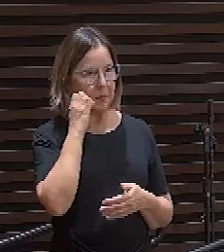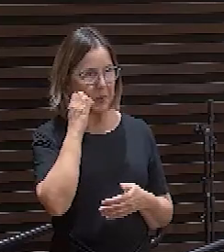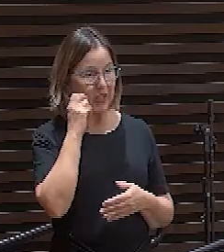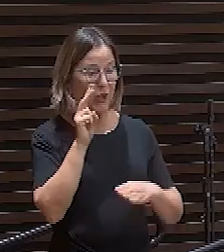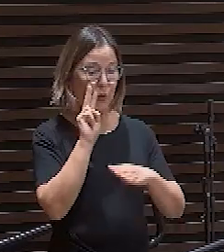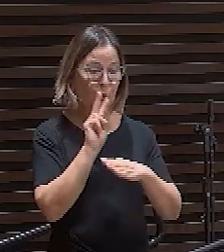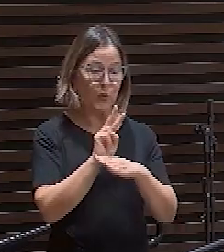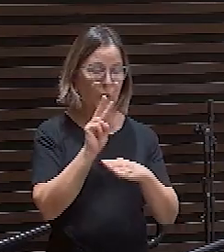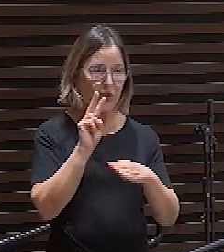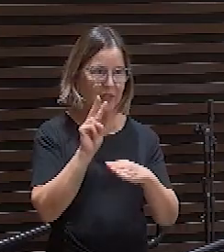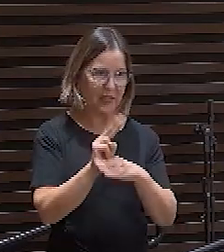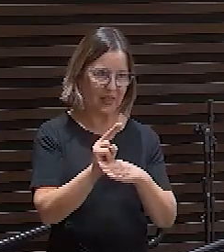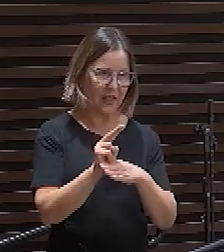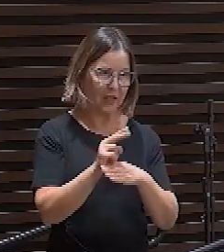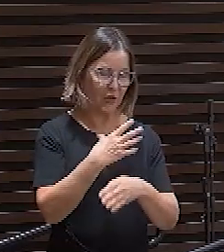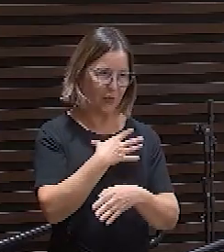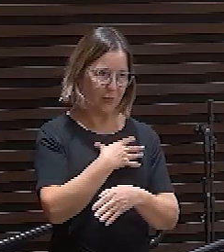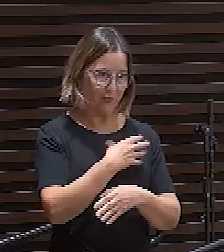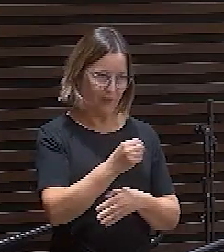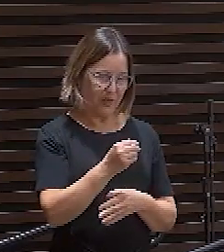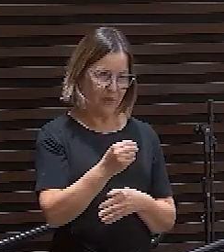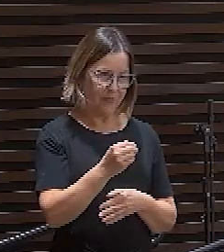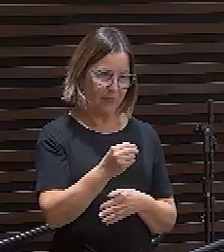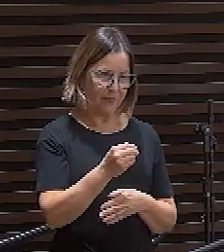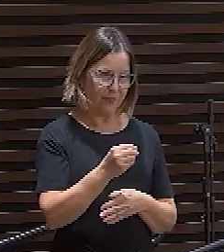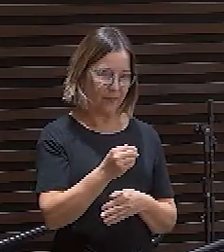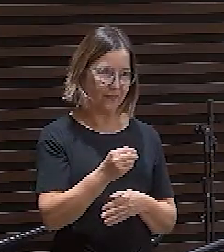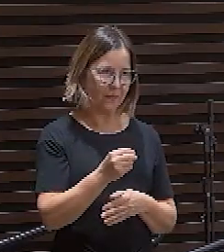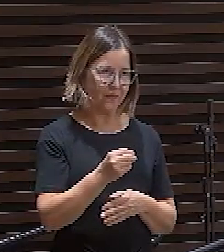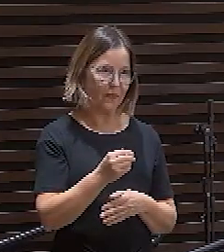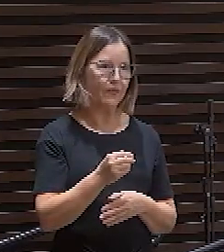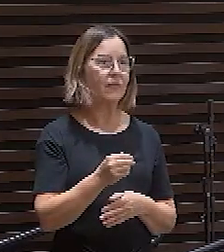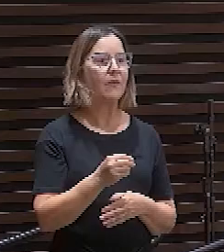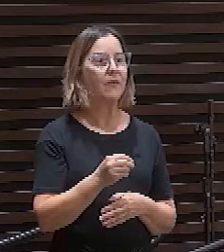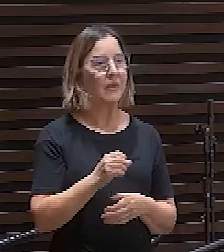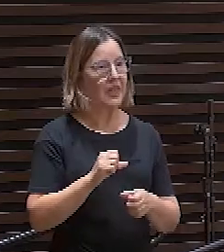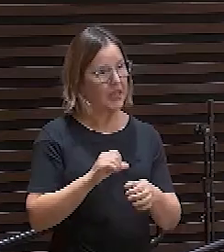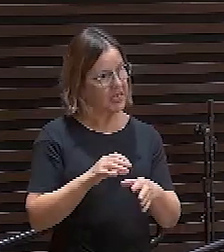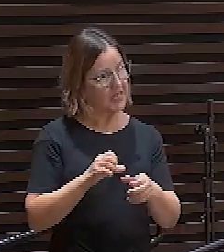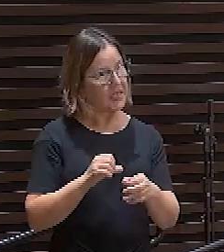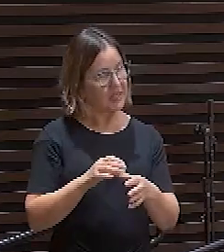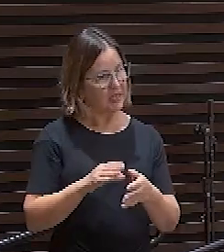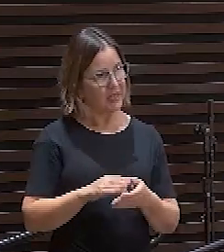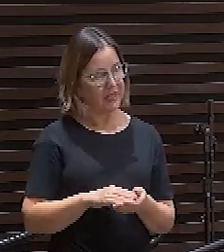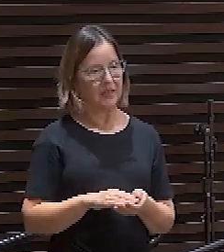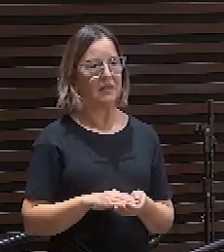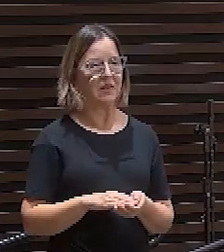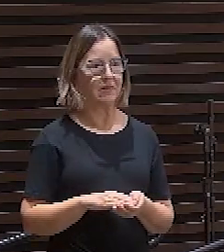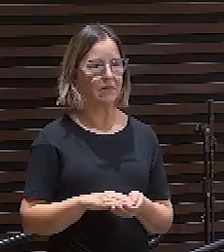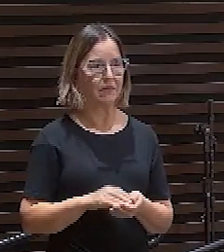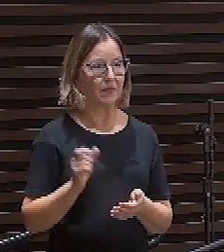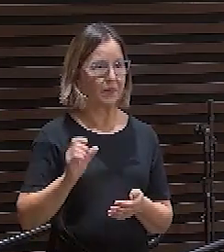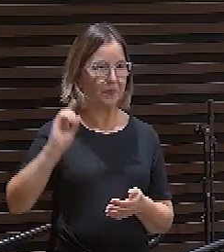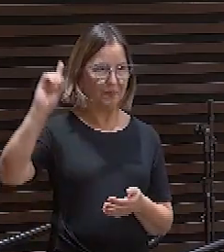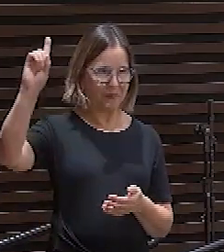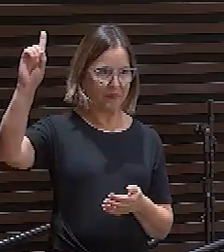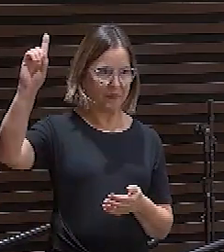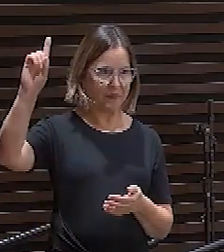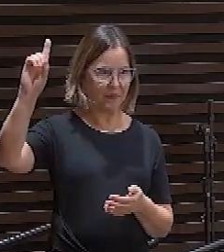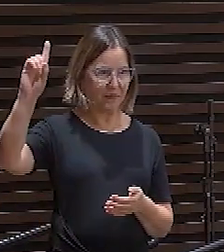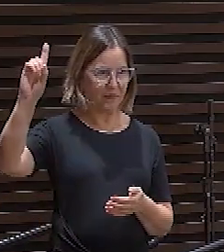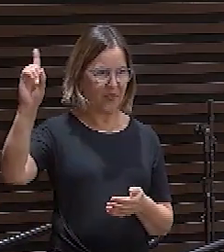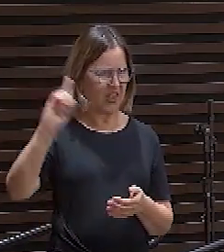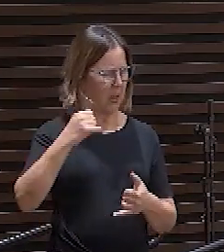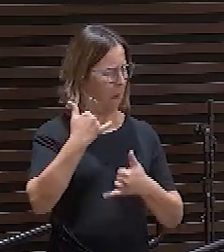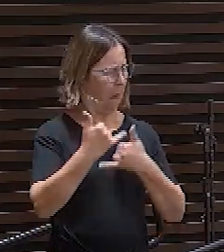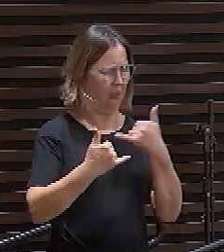na disciplina e na admoestação do Senhor. Não é brincadeira. Não é brincadeira.